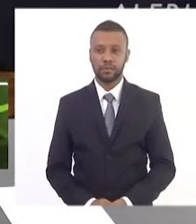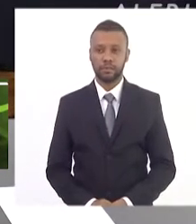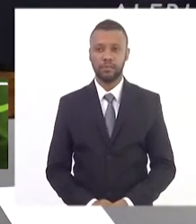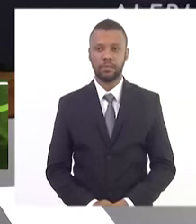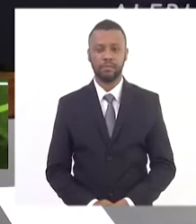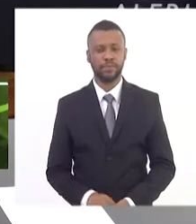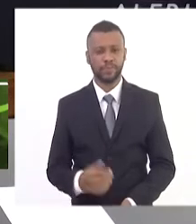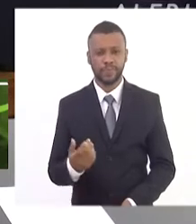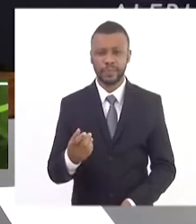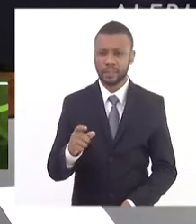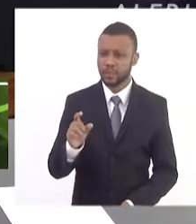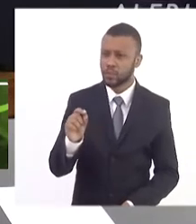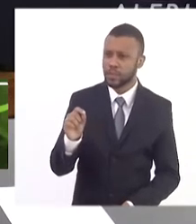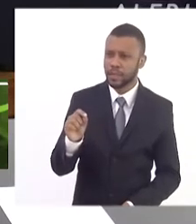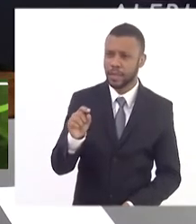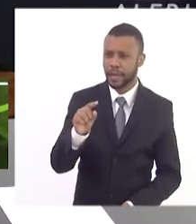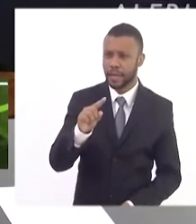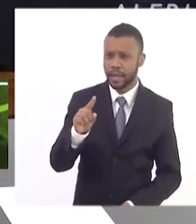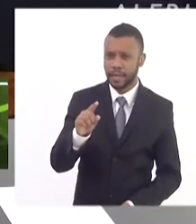Zilane.